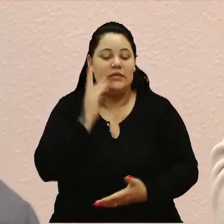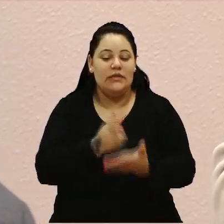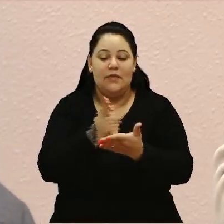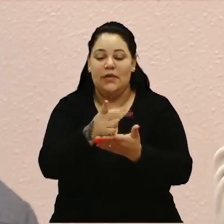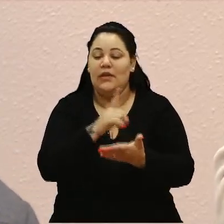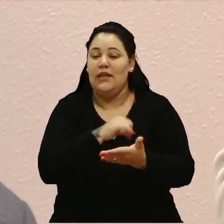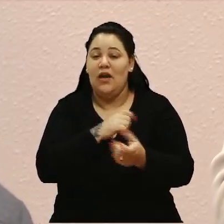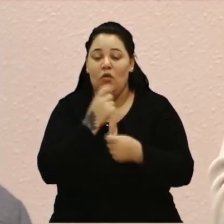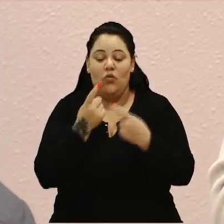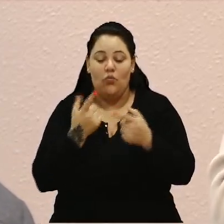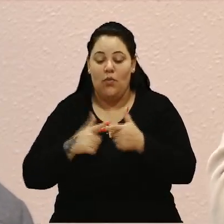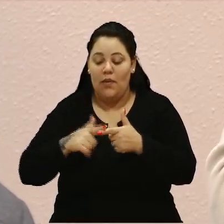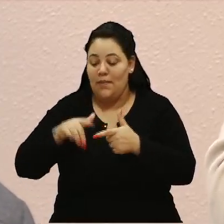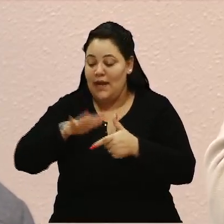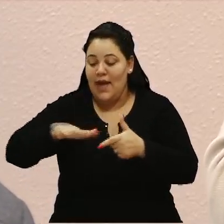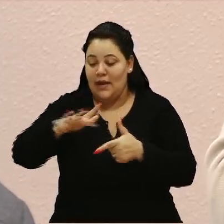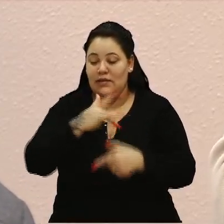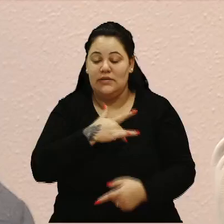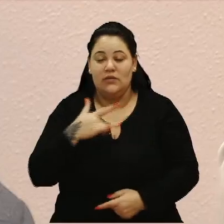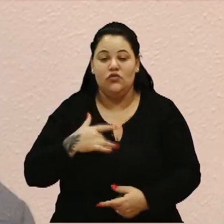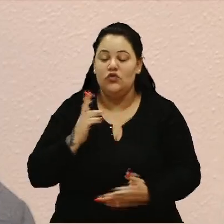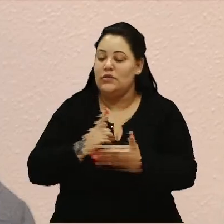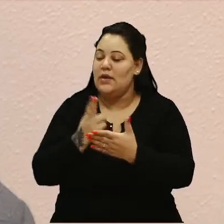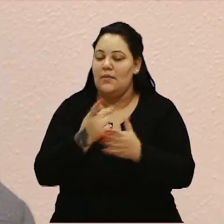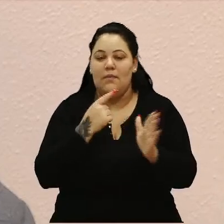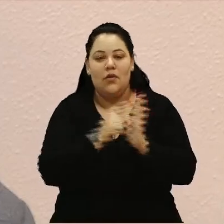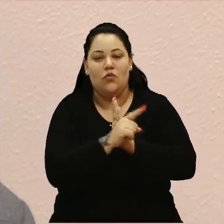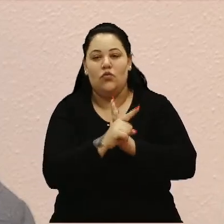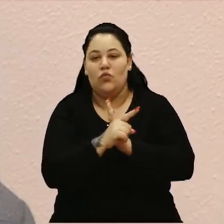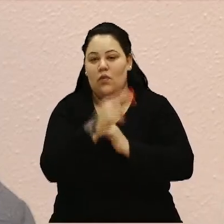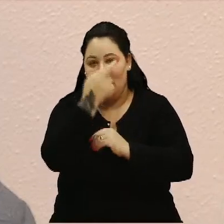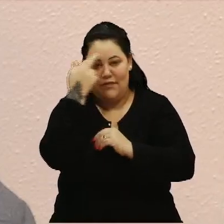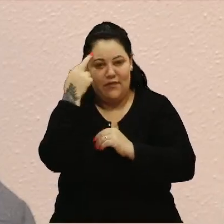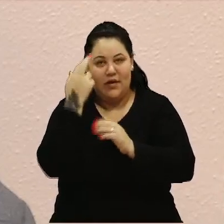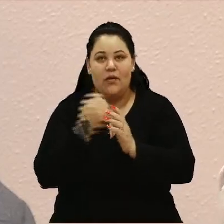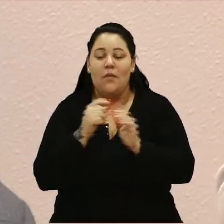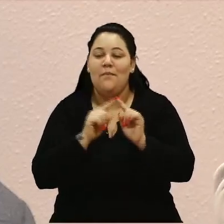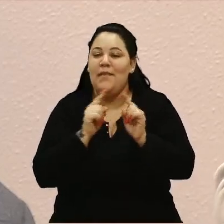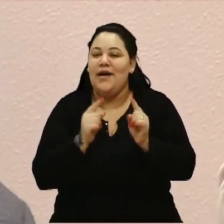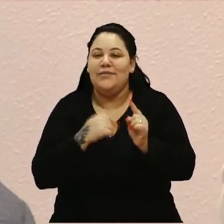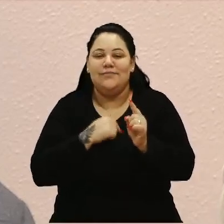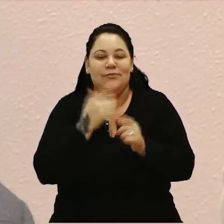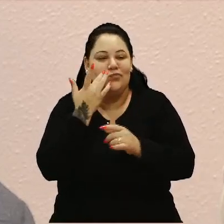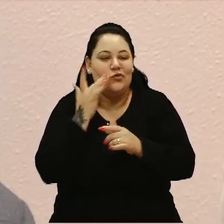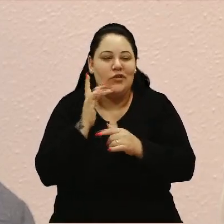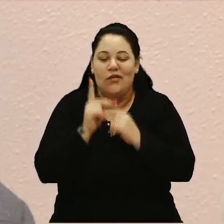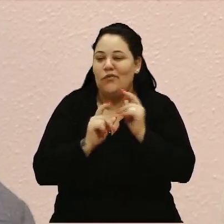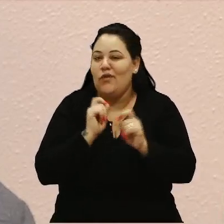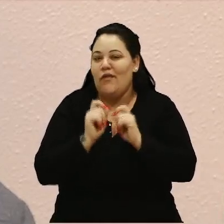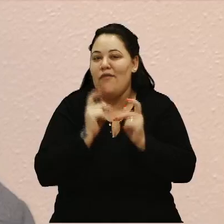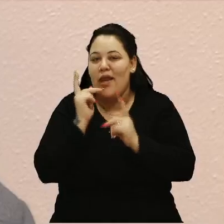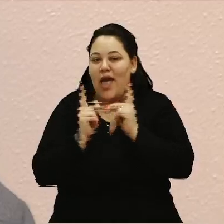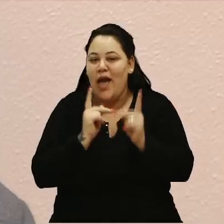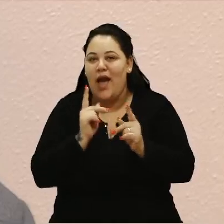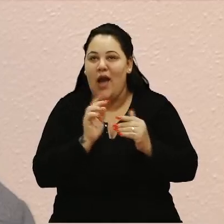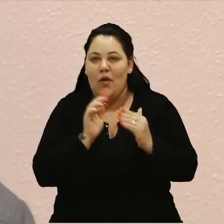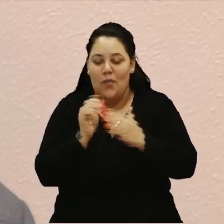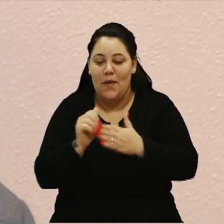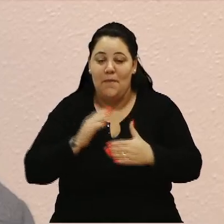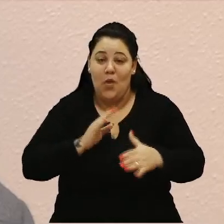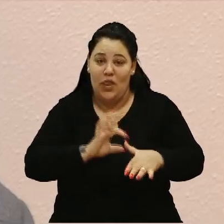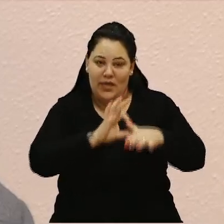consulto, conhece, tem experiência. Mas nesse caso, eu tenho que falar mais como vice-líder do governo, acompanhar meu líder